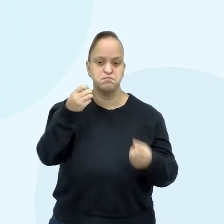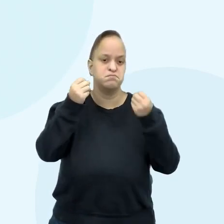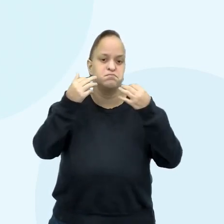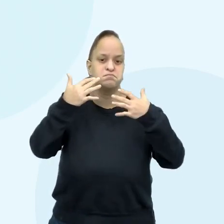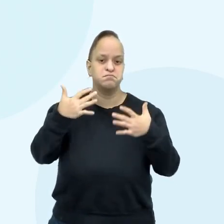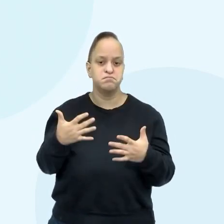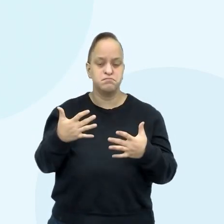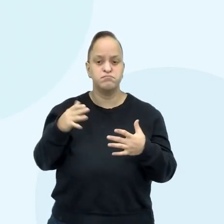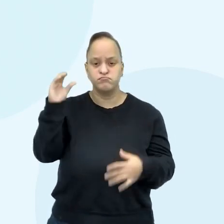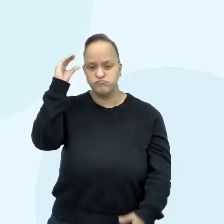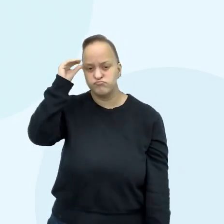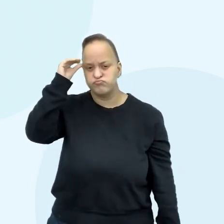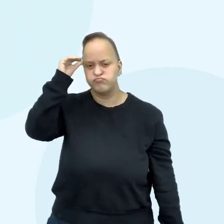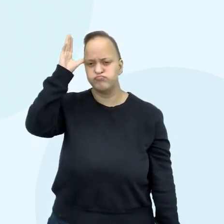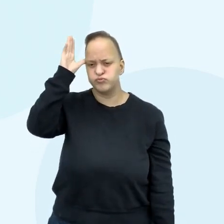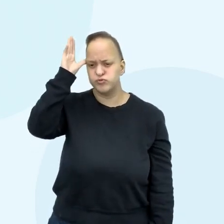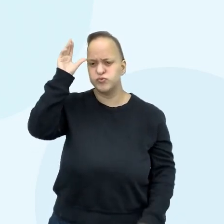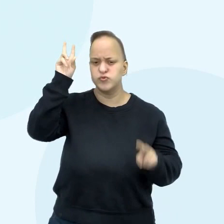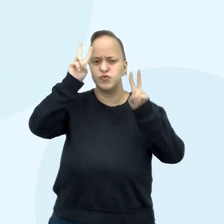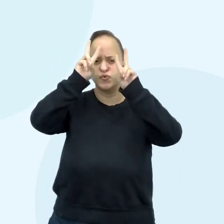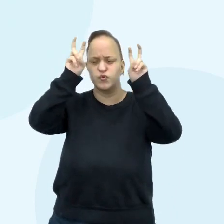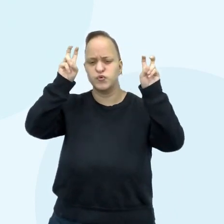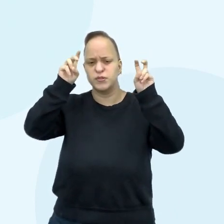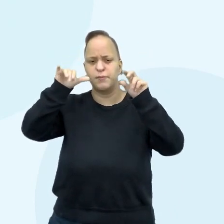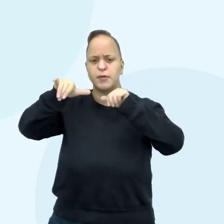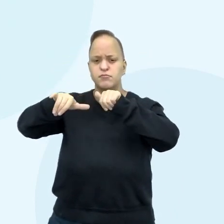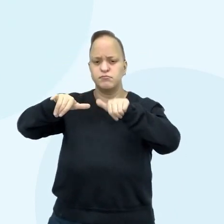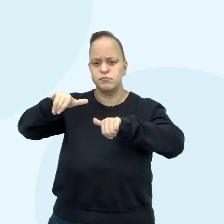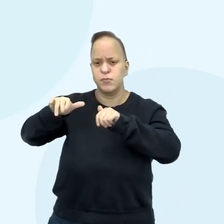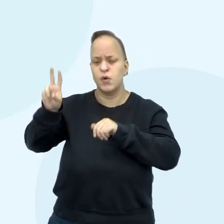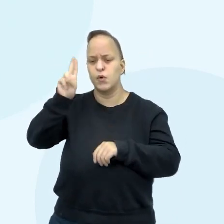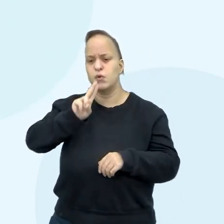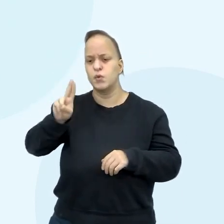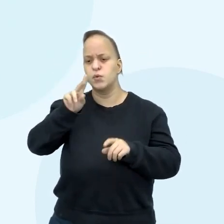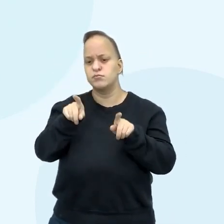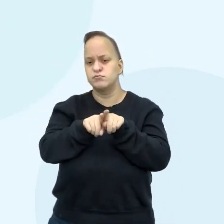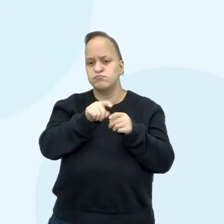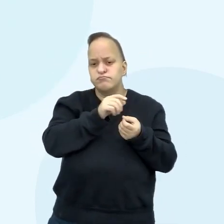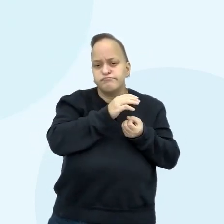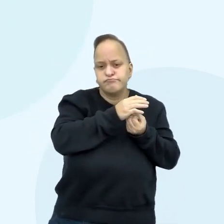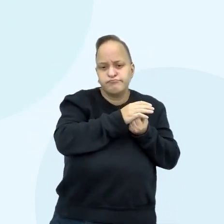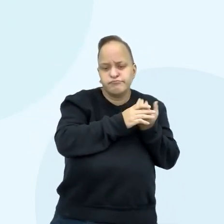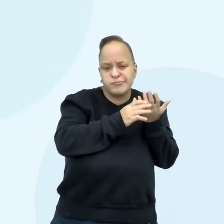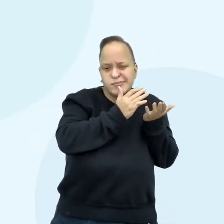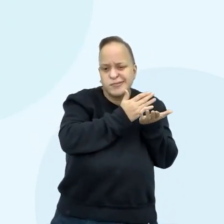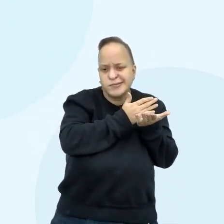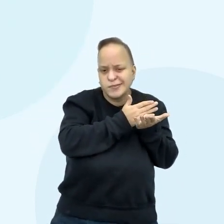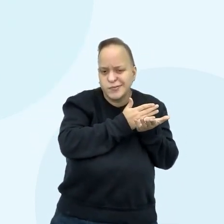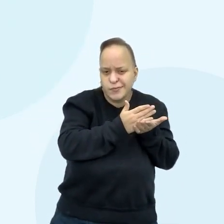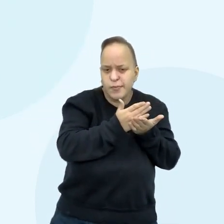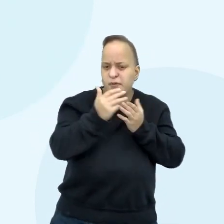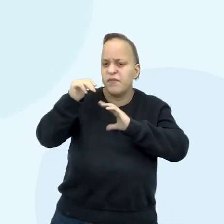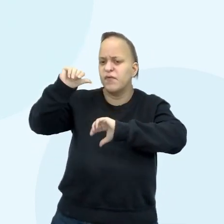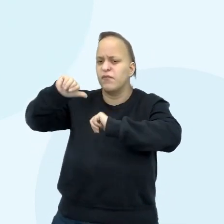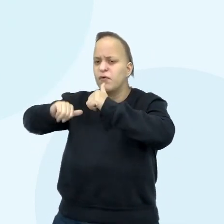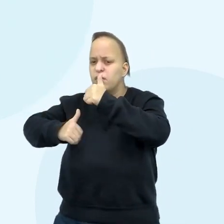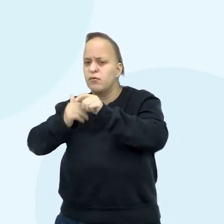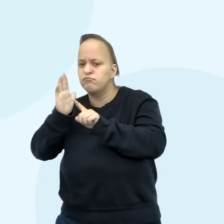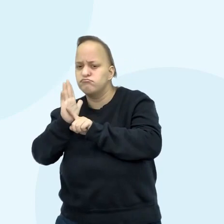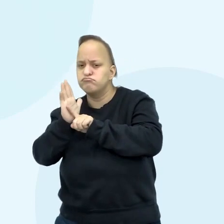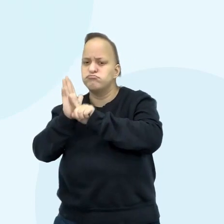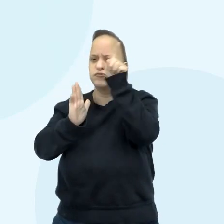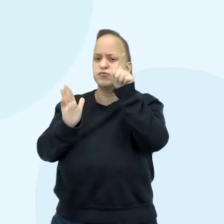13CNT103, utilizar o conhecimento sobre as radiações e suas origens para avaliar as potencialidades e os riscos de sua